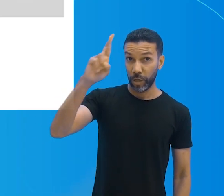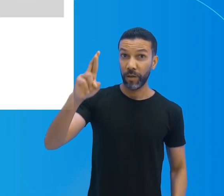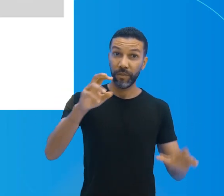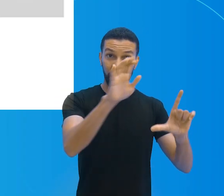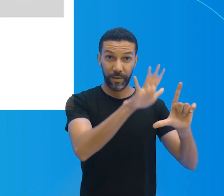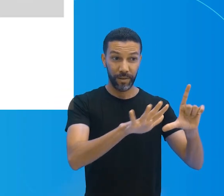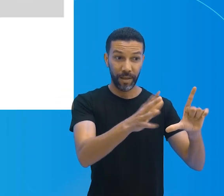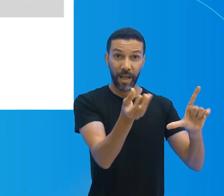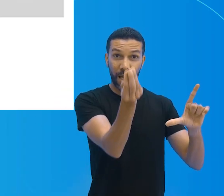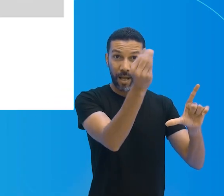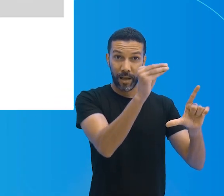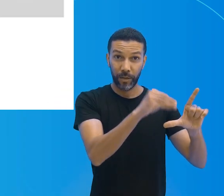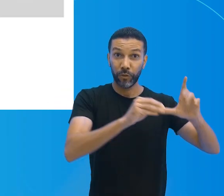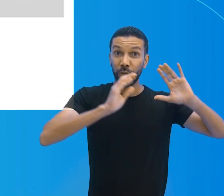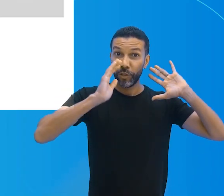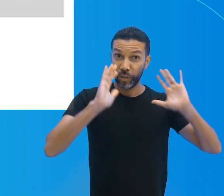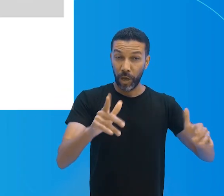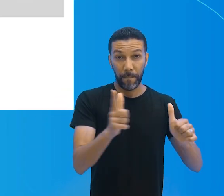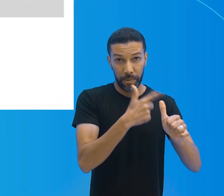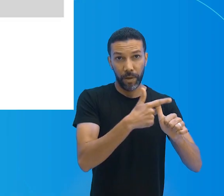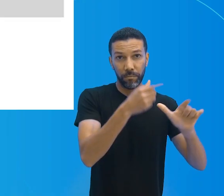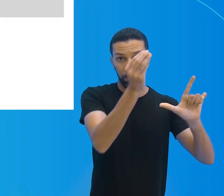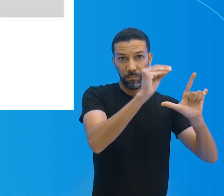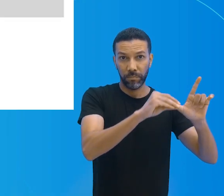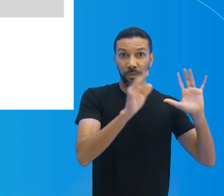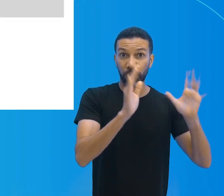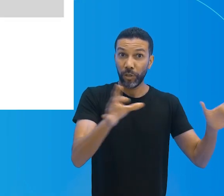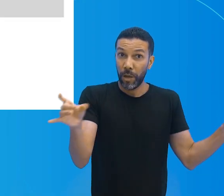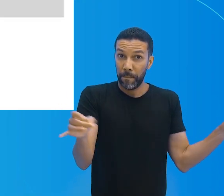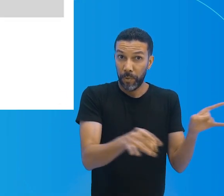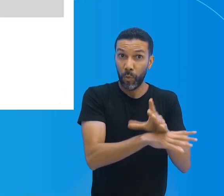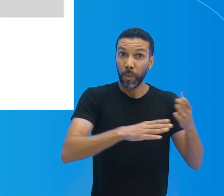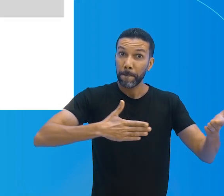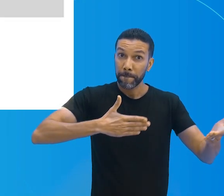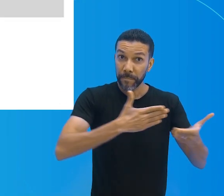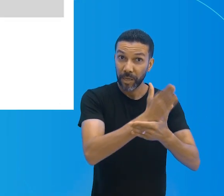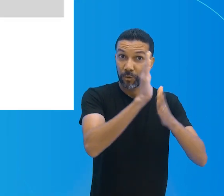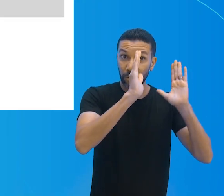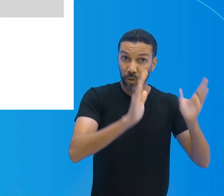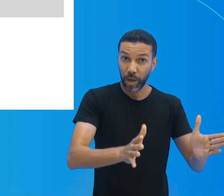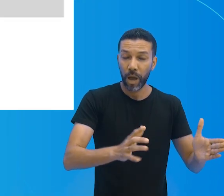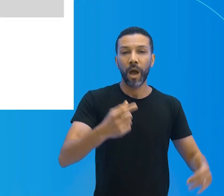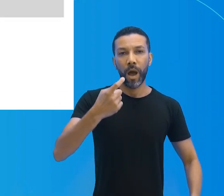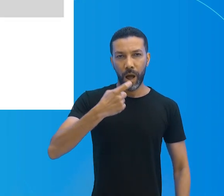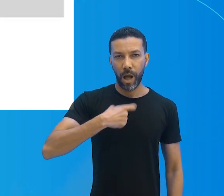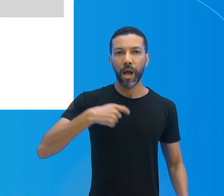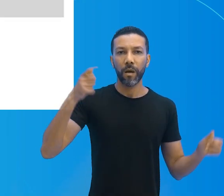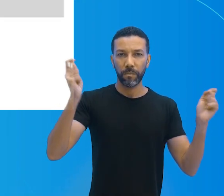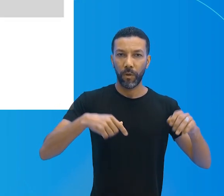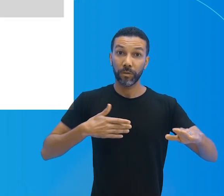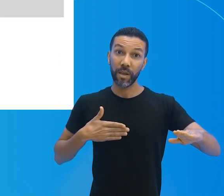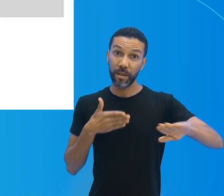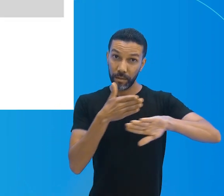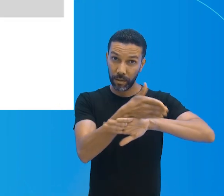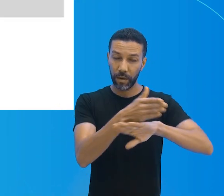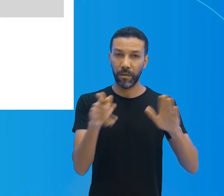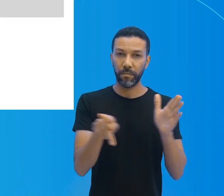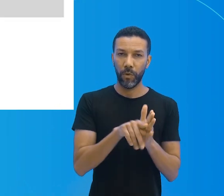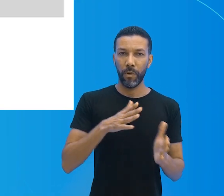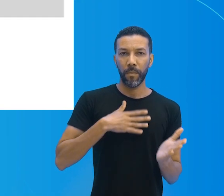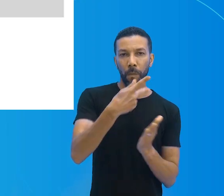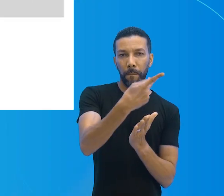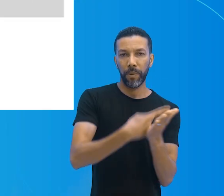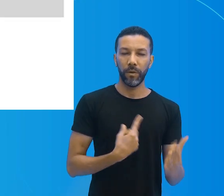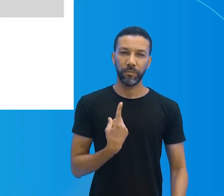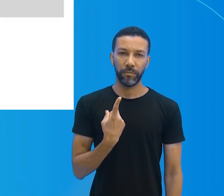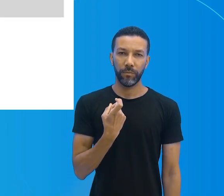tenha feito o plano gerencial. O plano gerencial deve estar pronto e homologado. A partir daí, o servidor vai